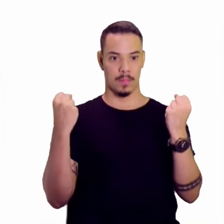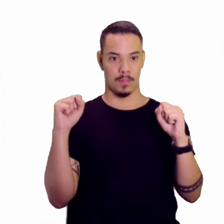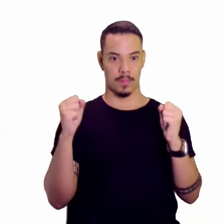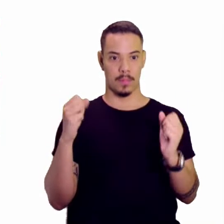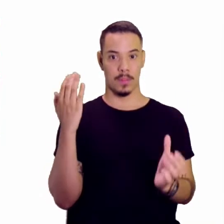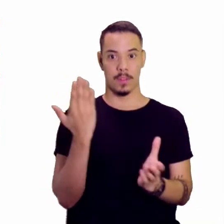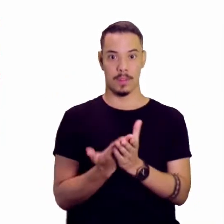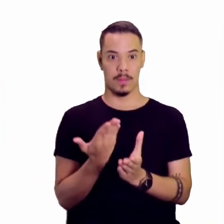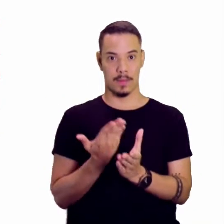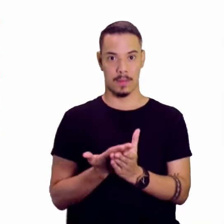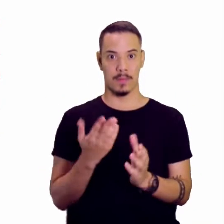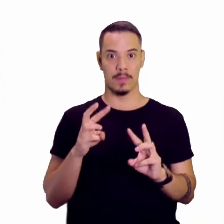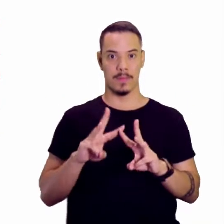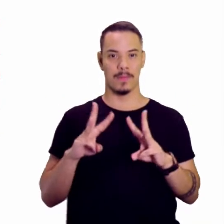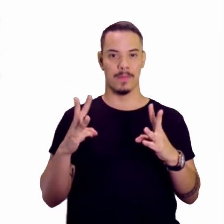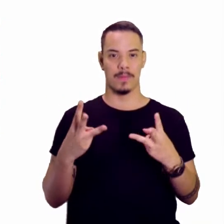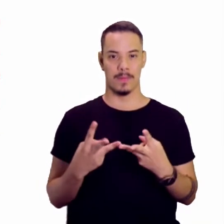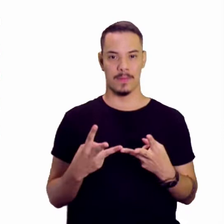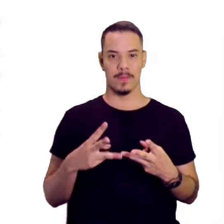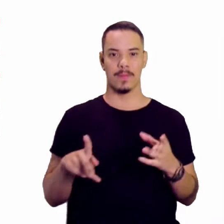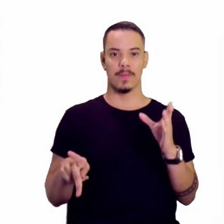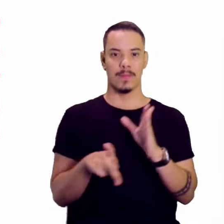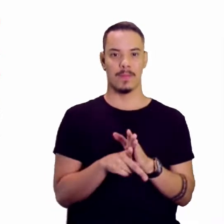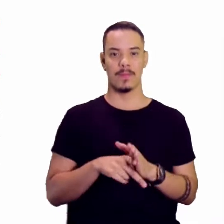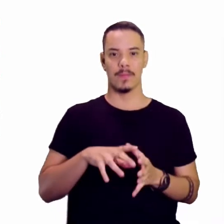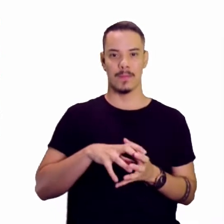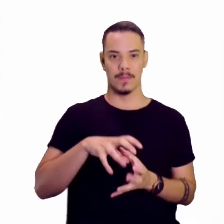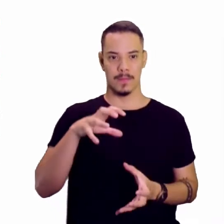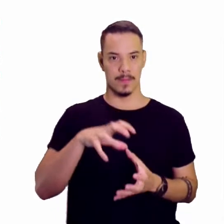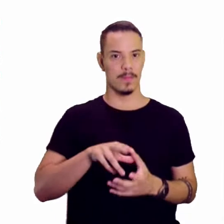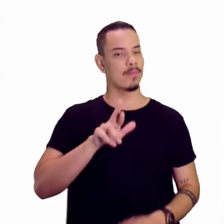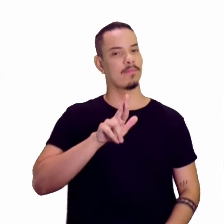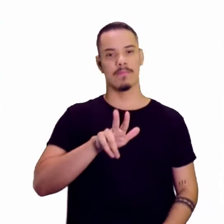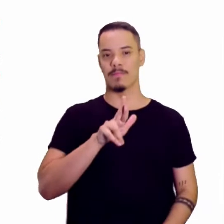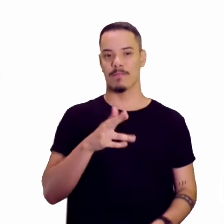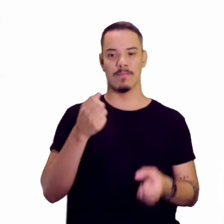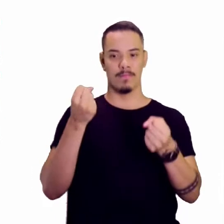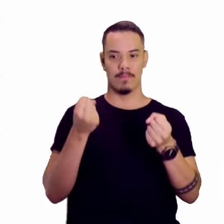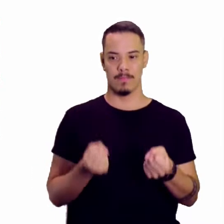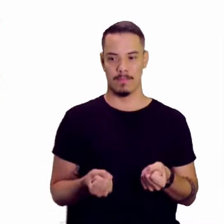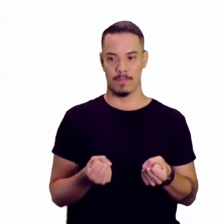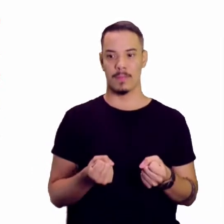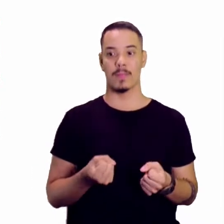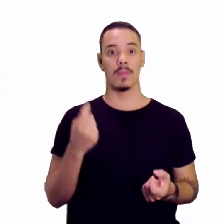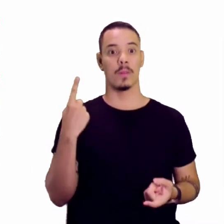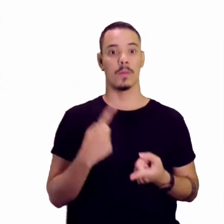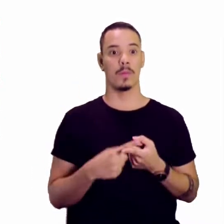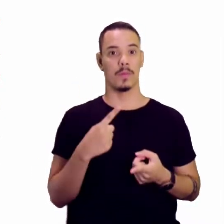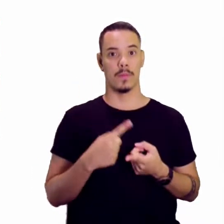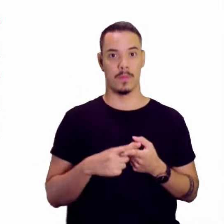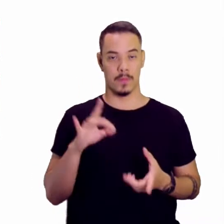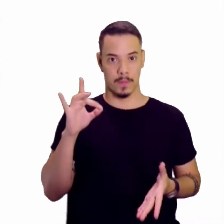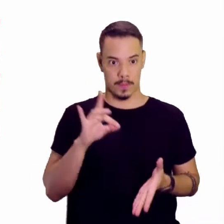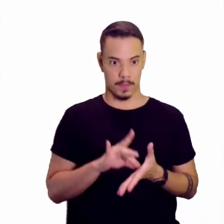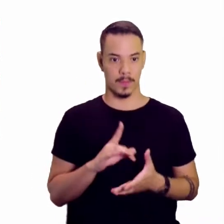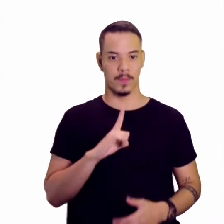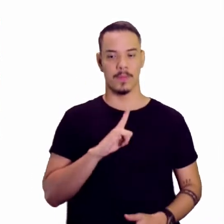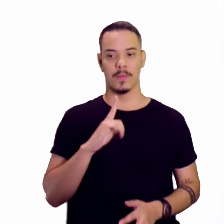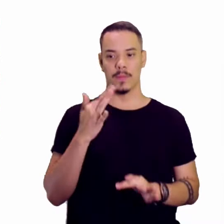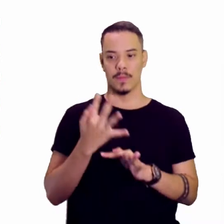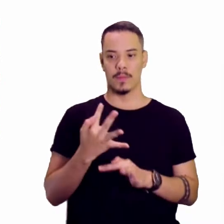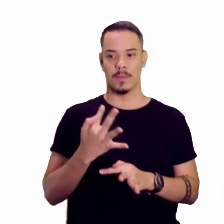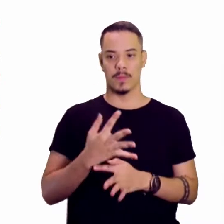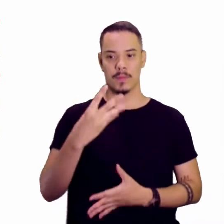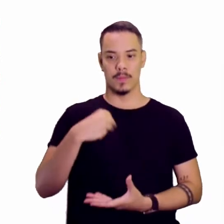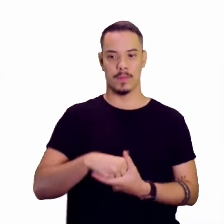corporal. Exato. Que é isso, massa corporal e não peso, né? Olha ali, ó, por que está fisicamente correto,